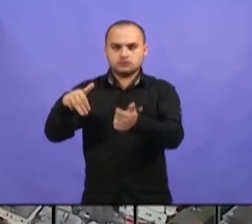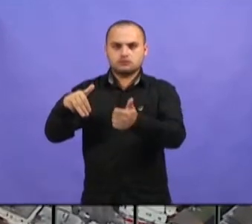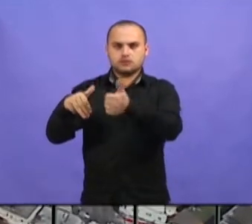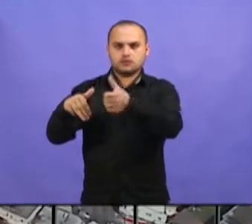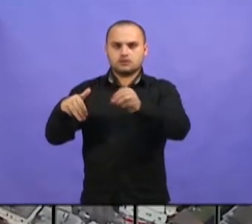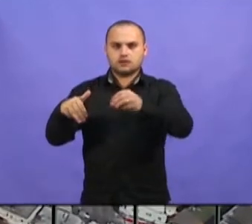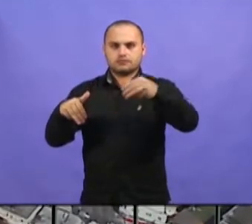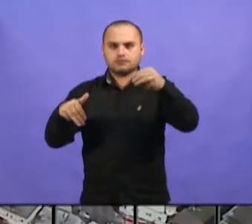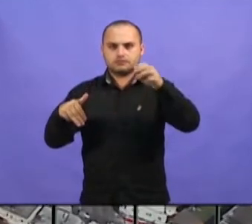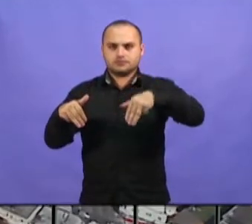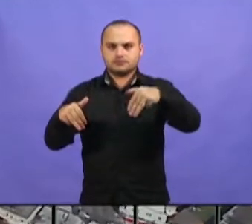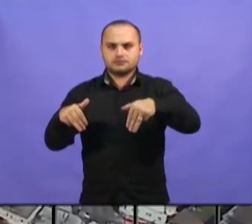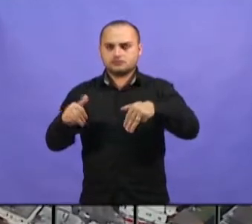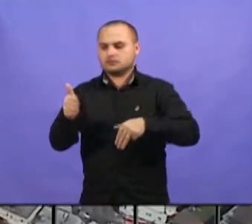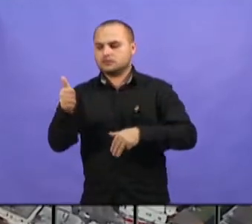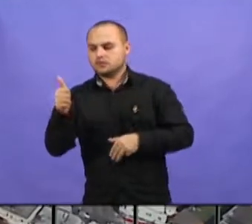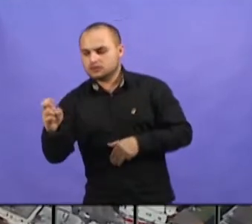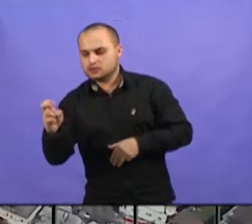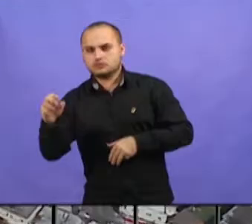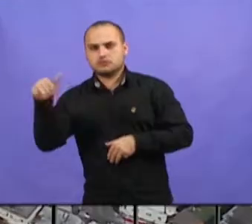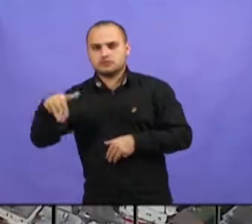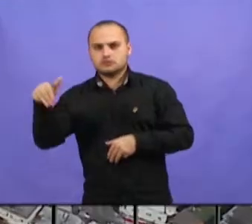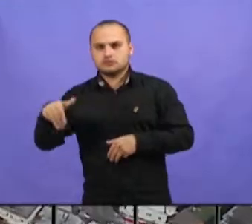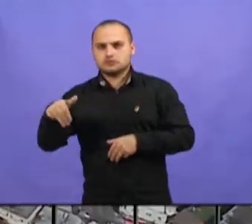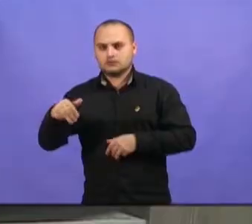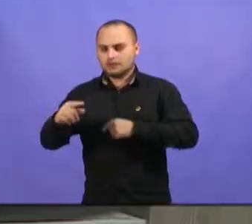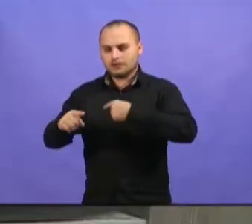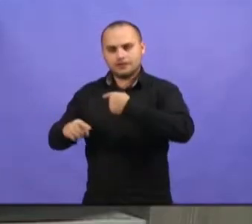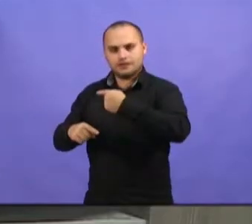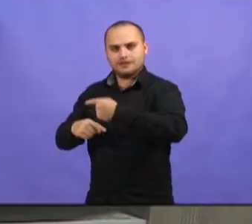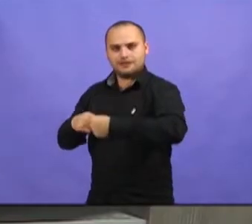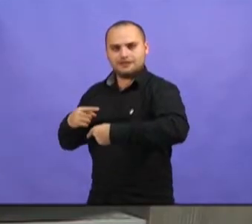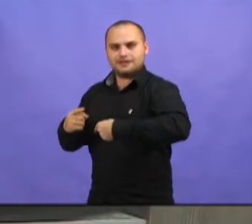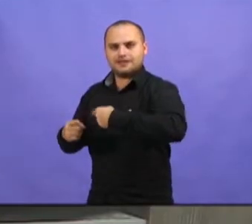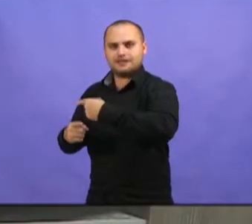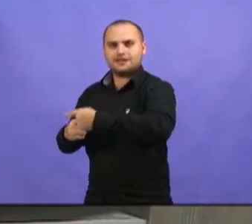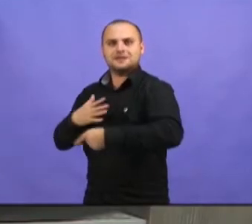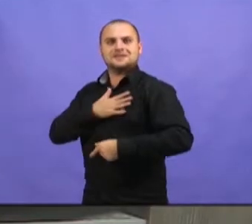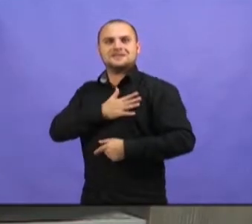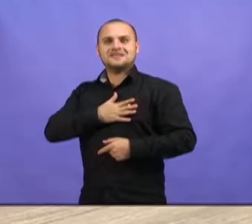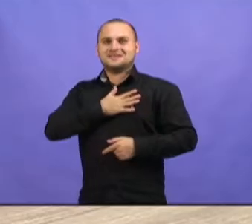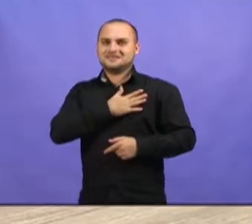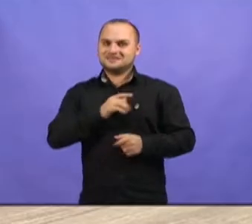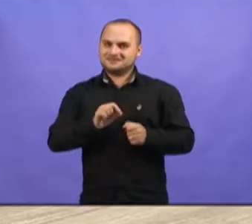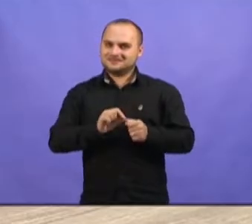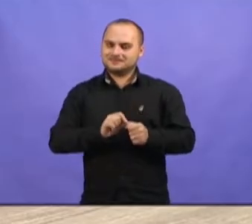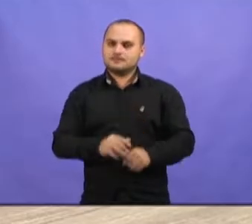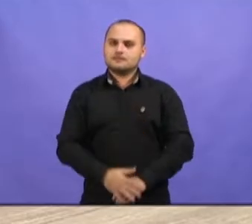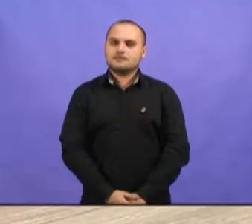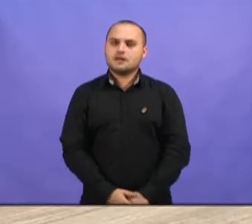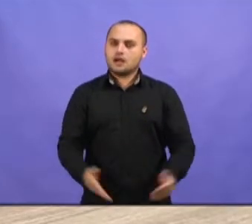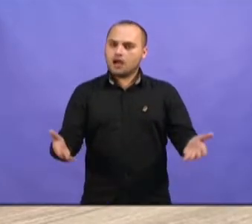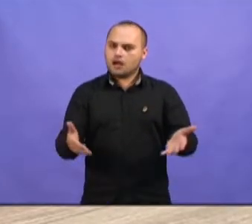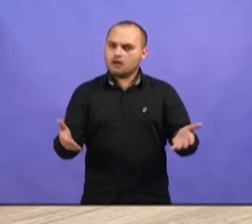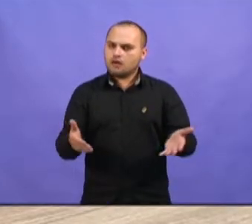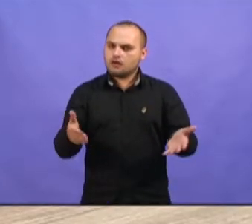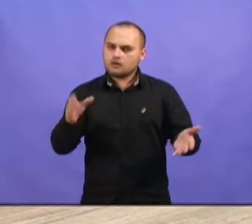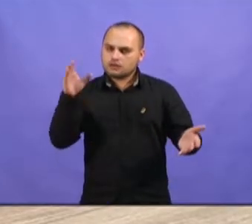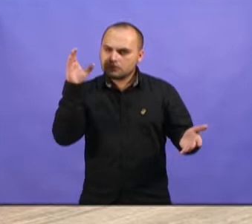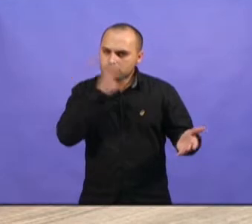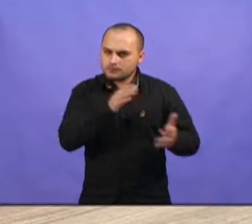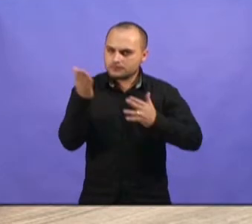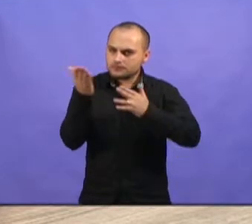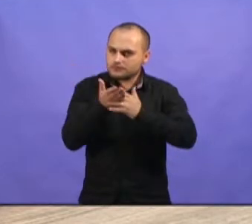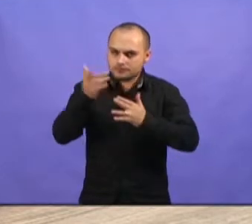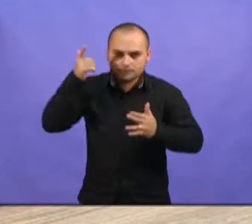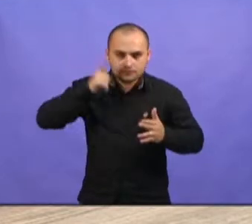15. Quando isso virar uma rotina, né? Se torna um prazer. Se torna um prazer. Bom, nós vamos fazer mais um rápido intervalo. Já já nós